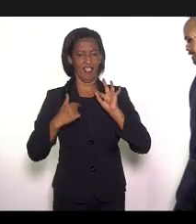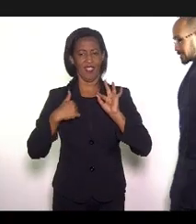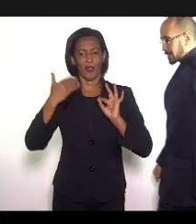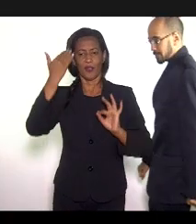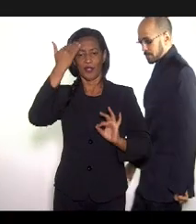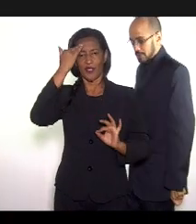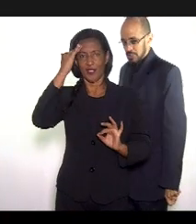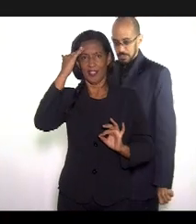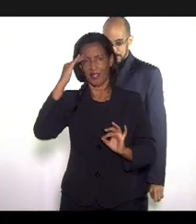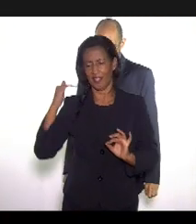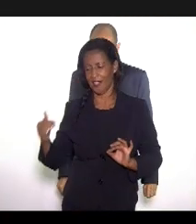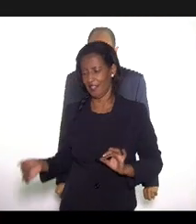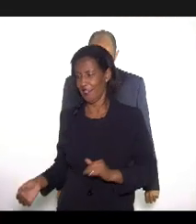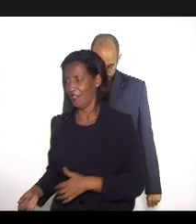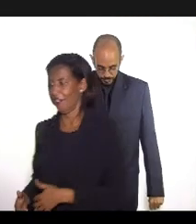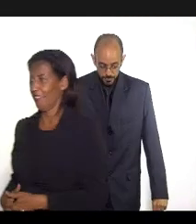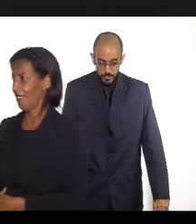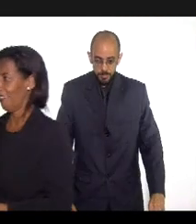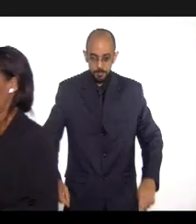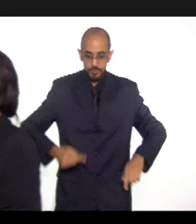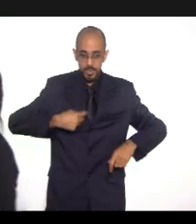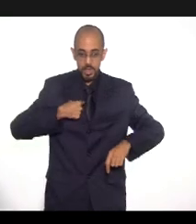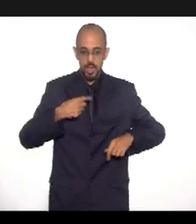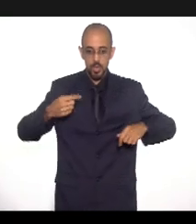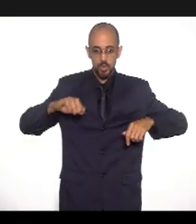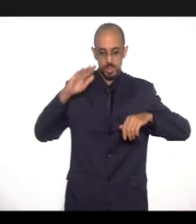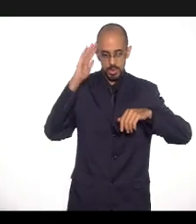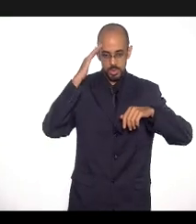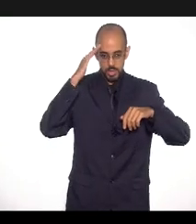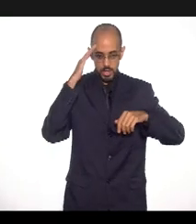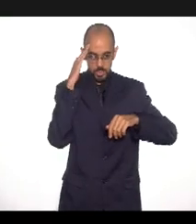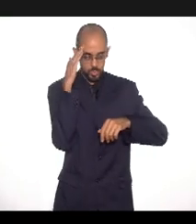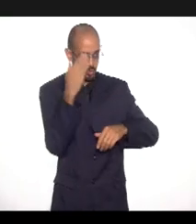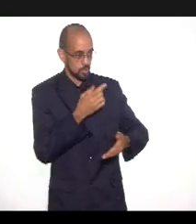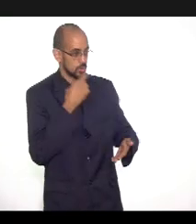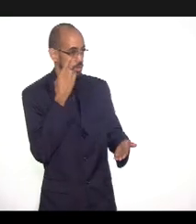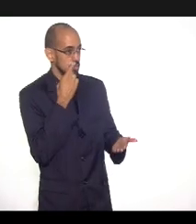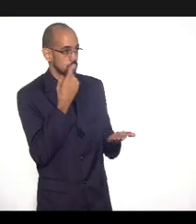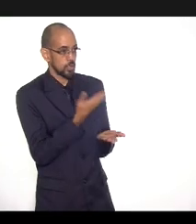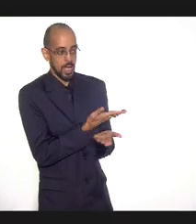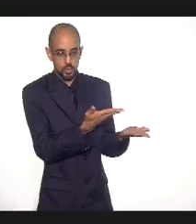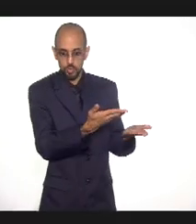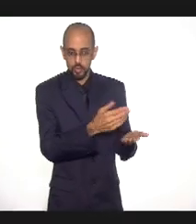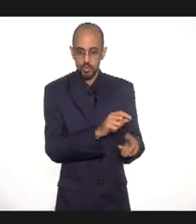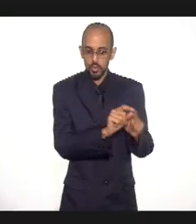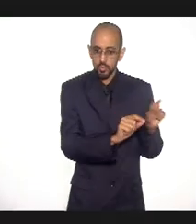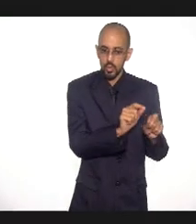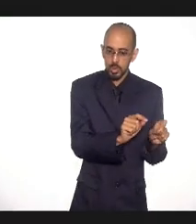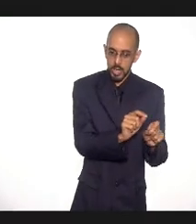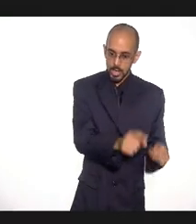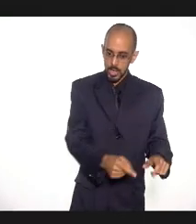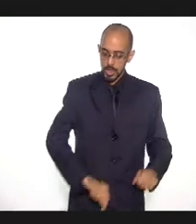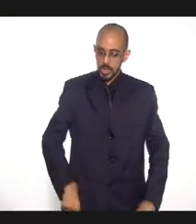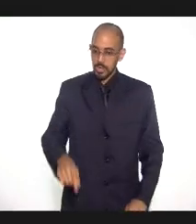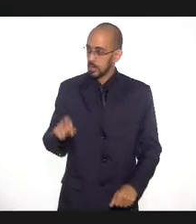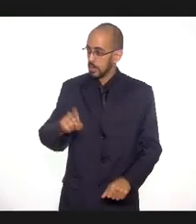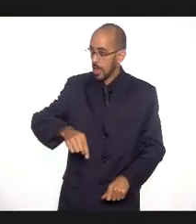entendo, Lispaul, Valdec, Márcio, que, pegando essa última linha do